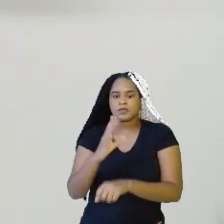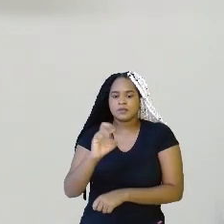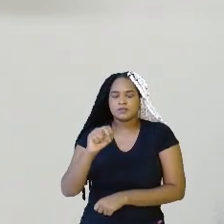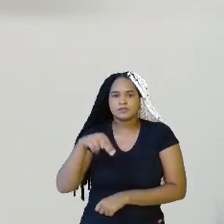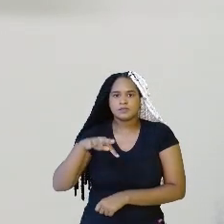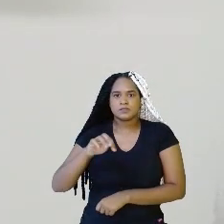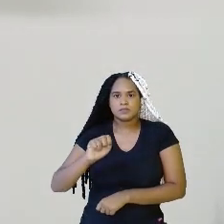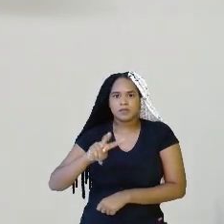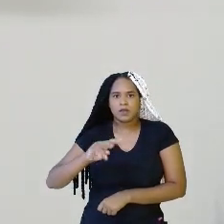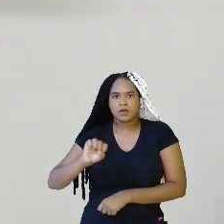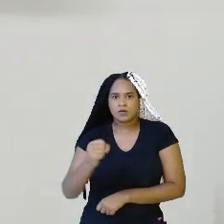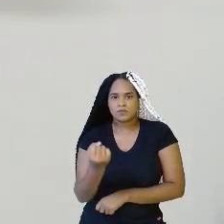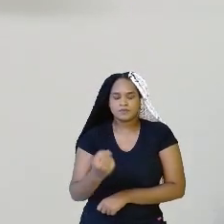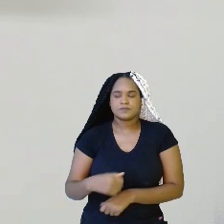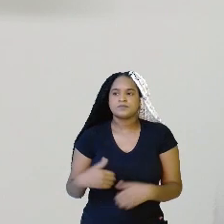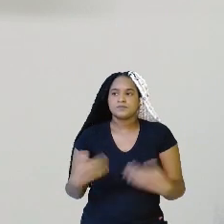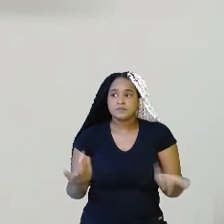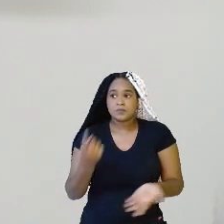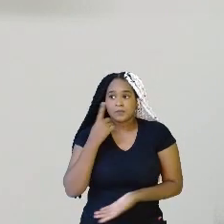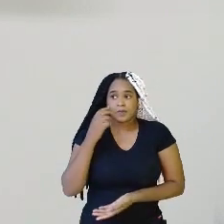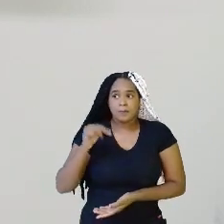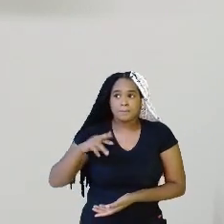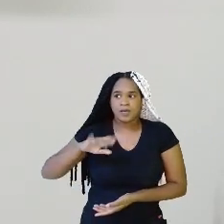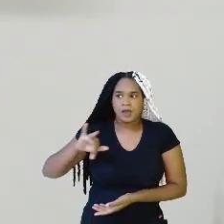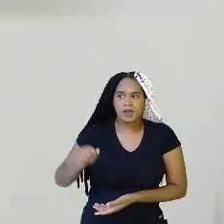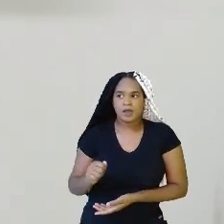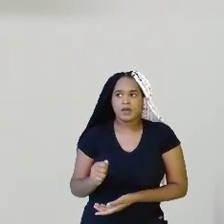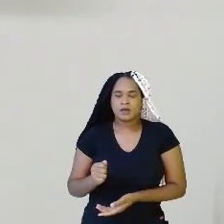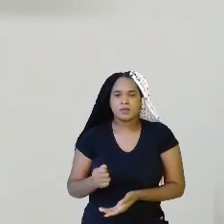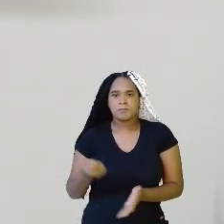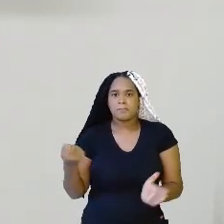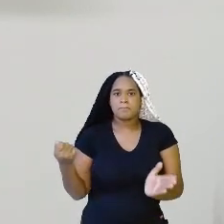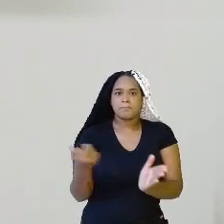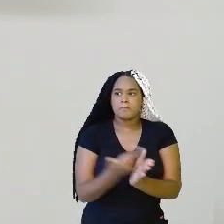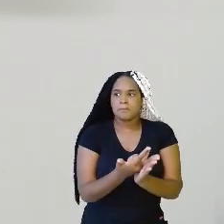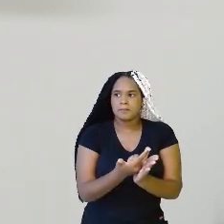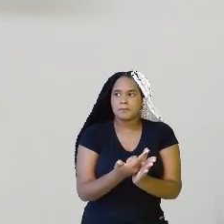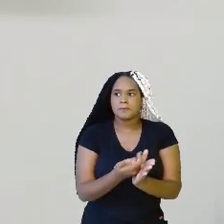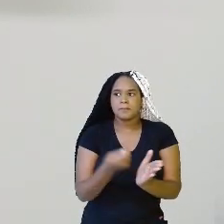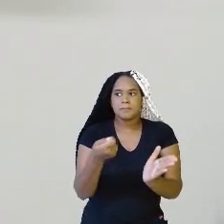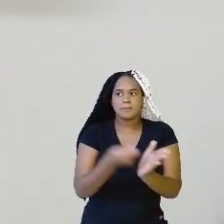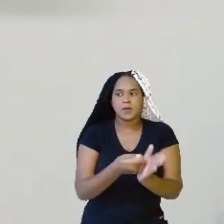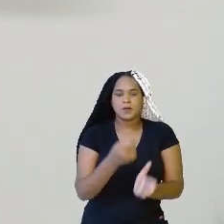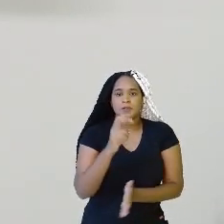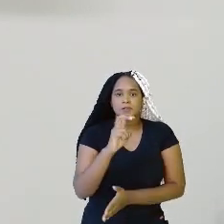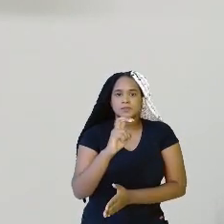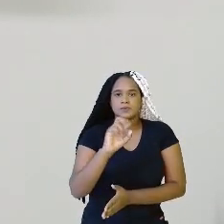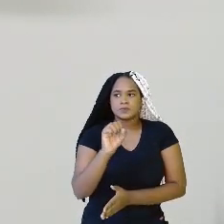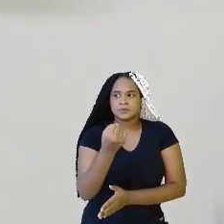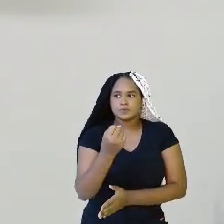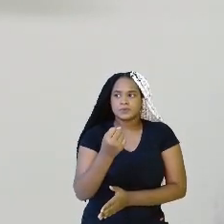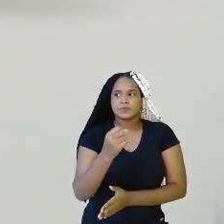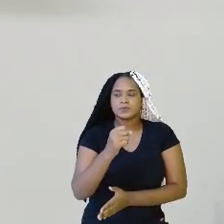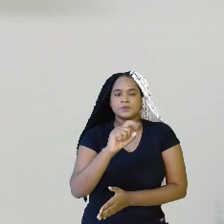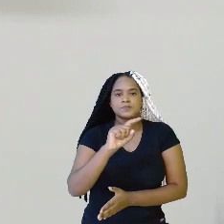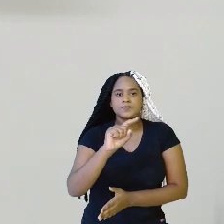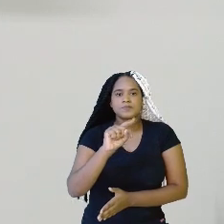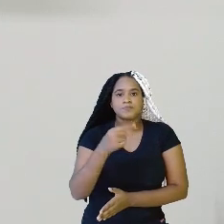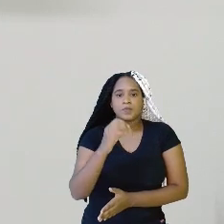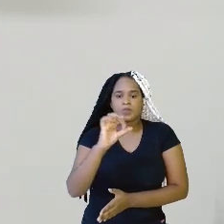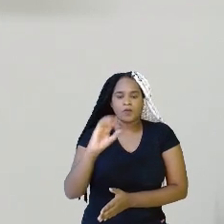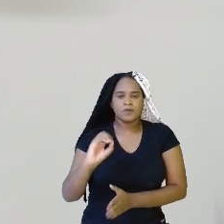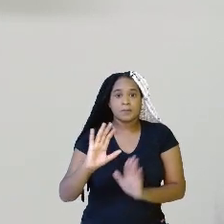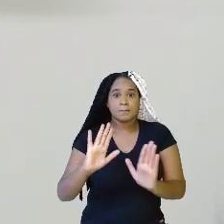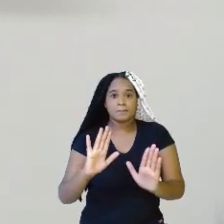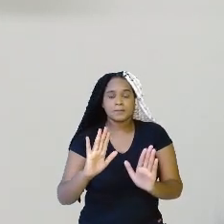vírgula. Maria gastou R$ 58,40 com os produtos em liquidação. Se